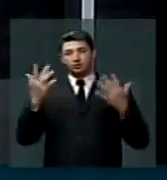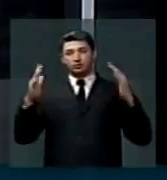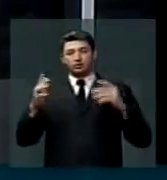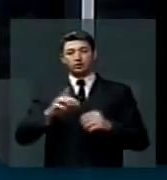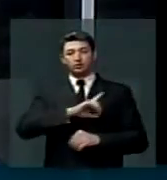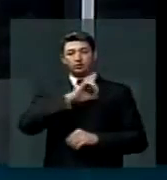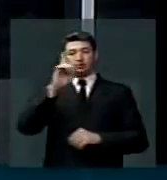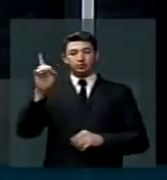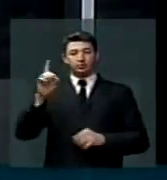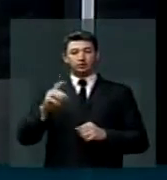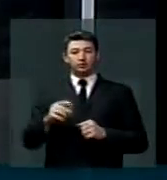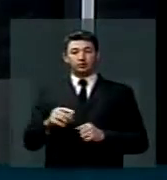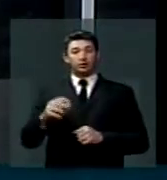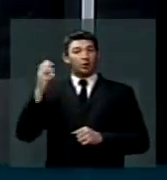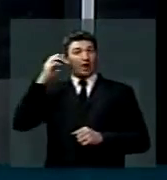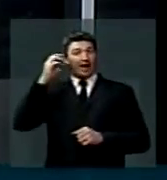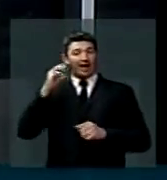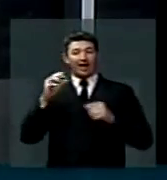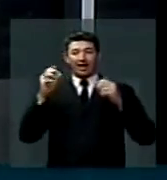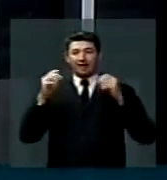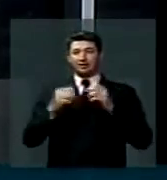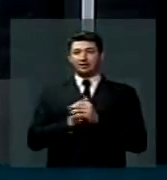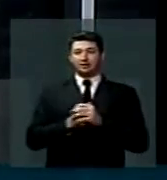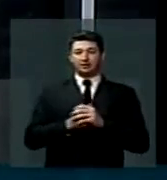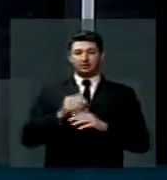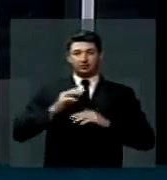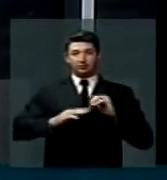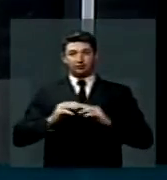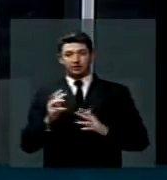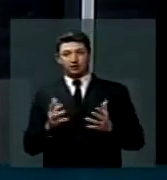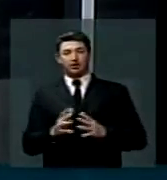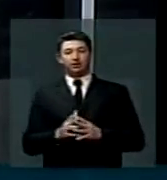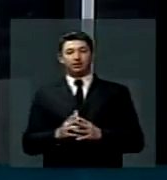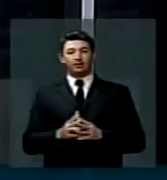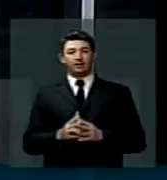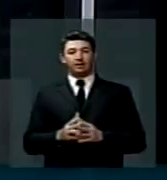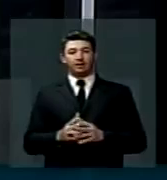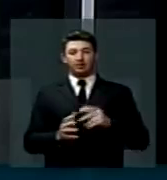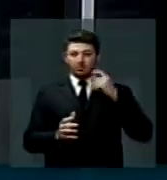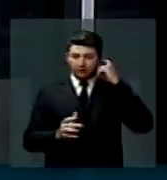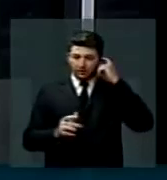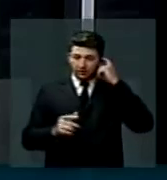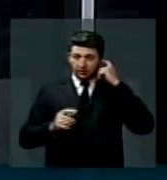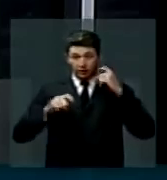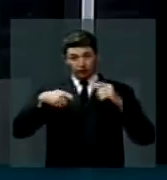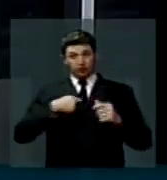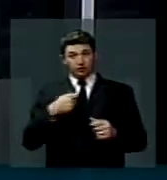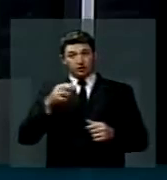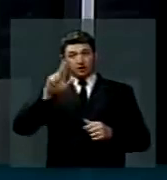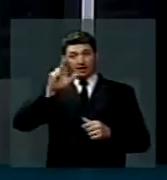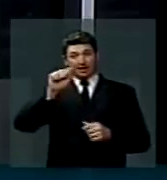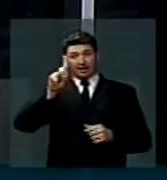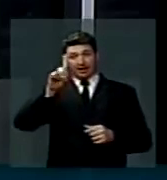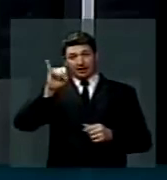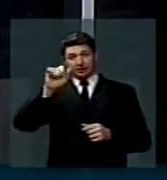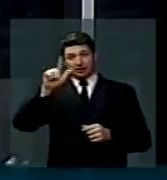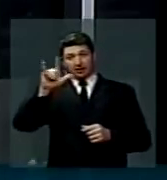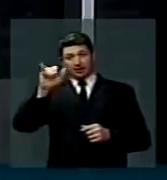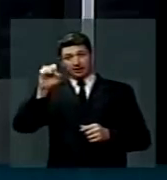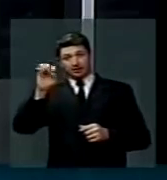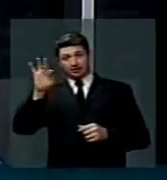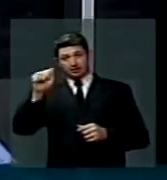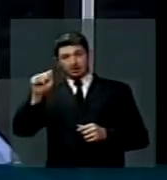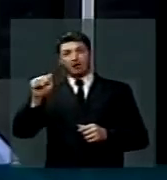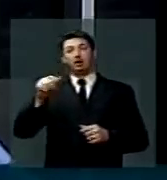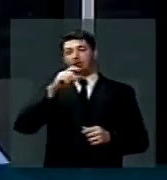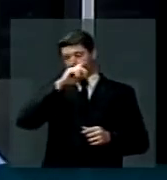dia do radialista. E, como radialista que sou, não poderia deixar de registrar,